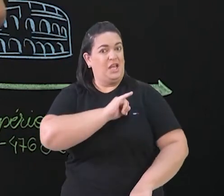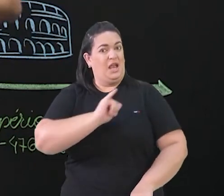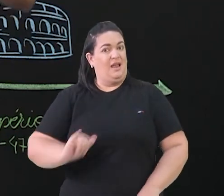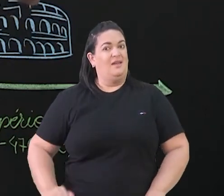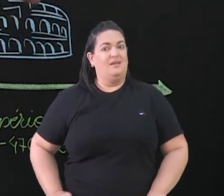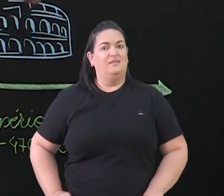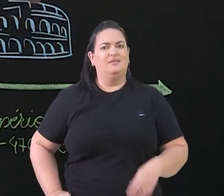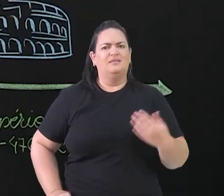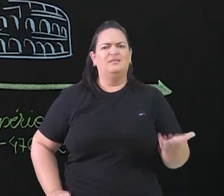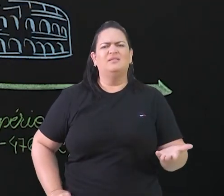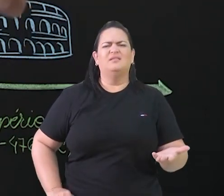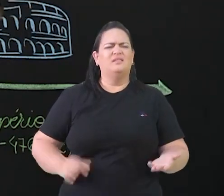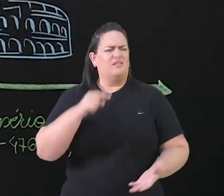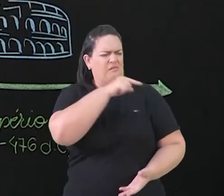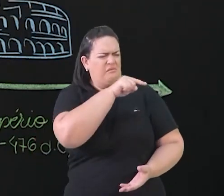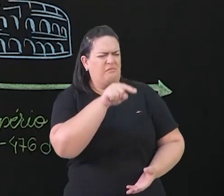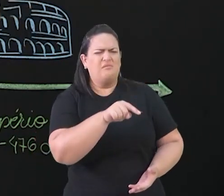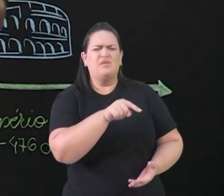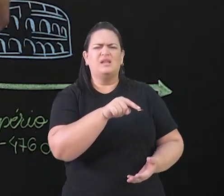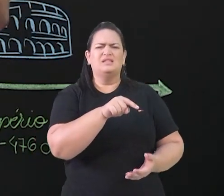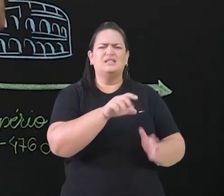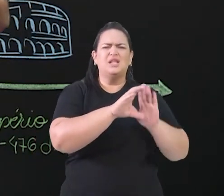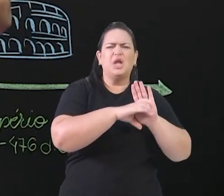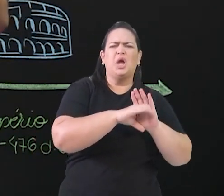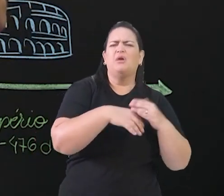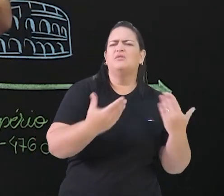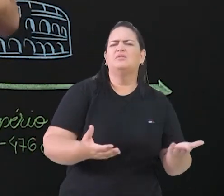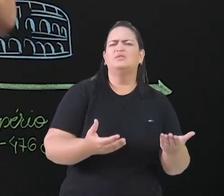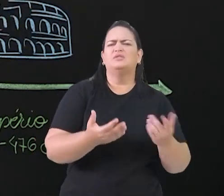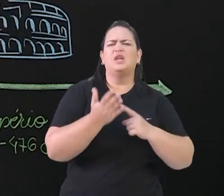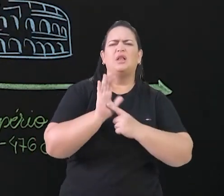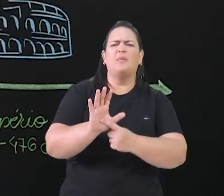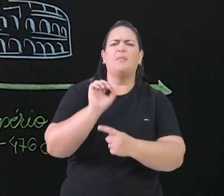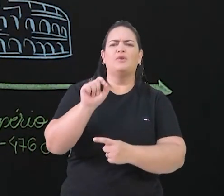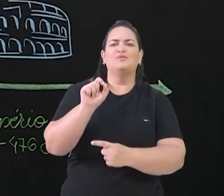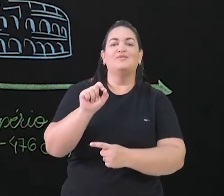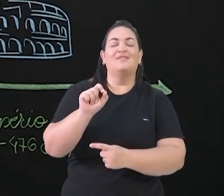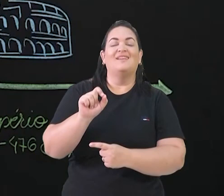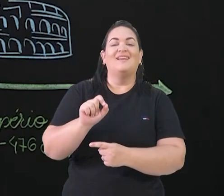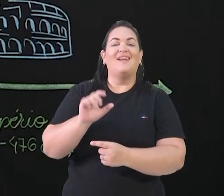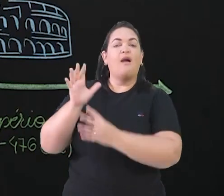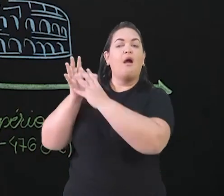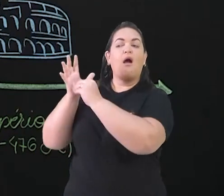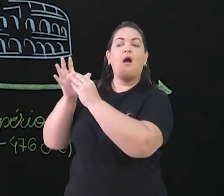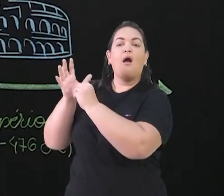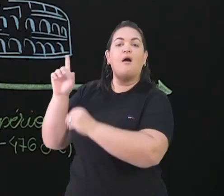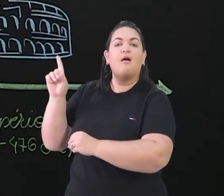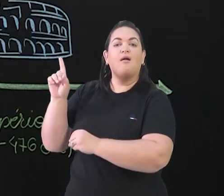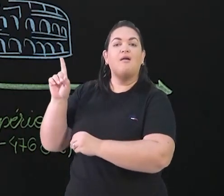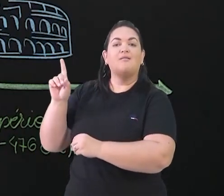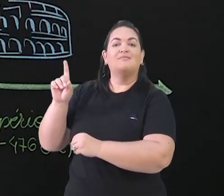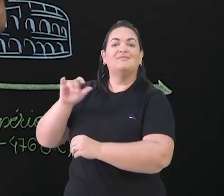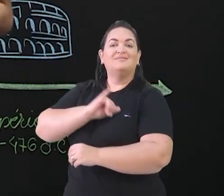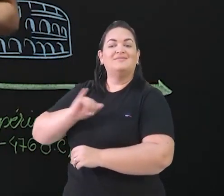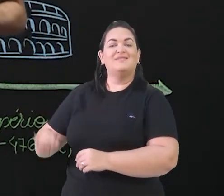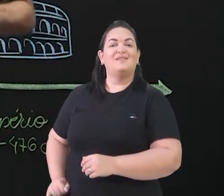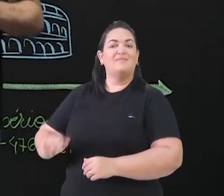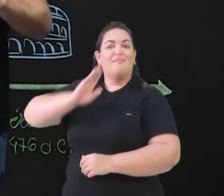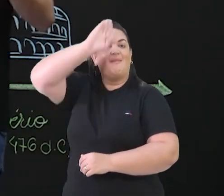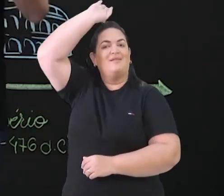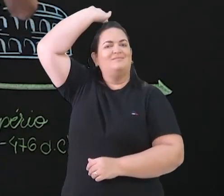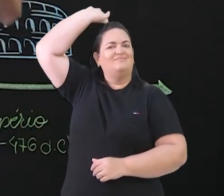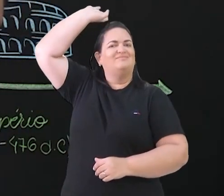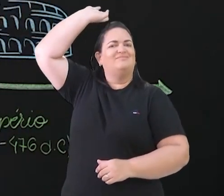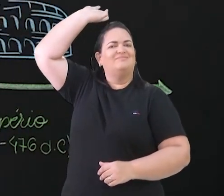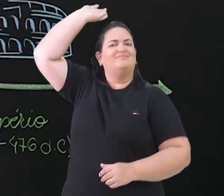história. Essas ideias, elas guardam a origem aqui no Império Romano e tem um referencial muito importante.